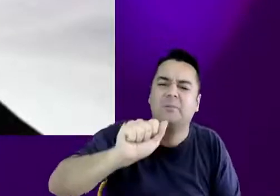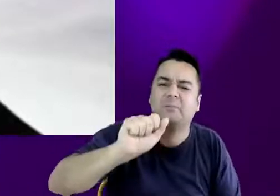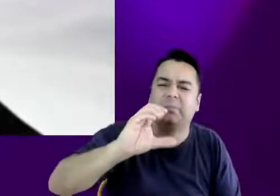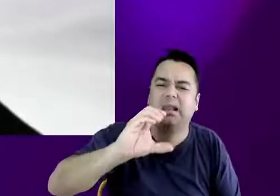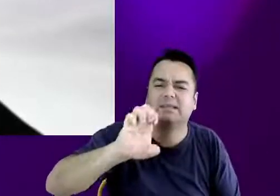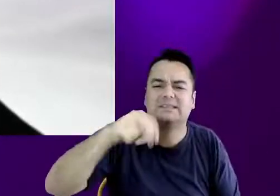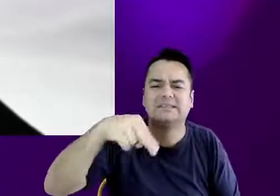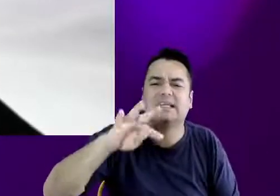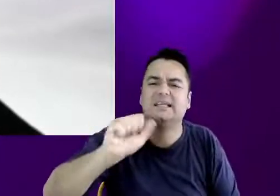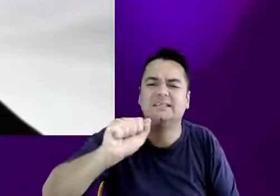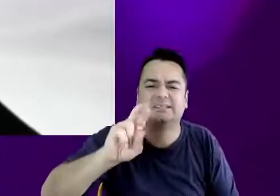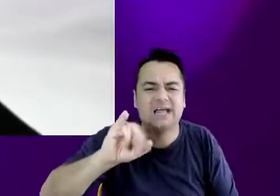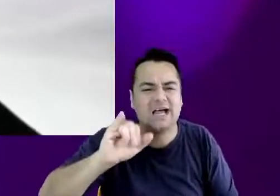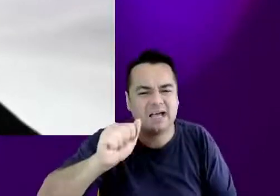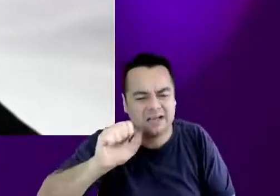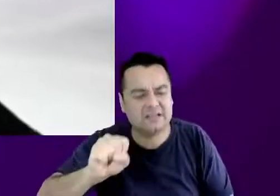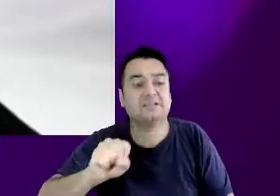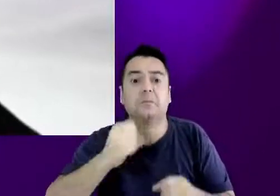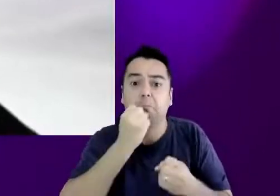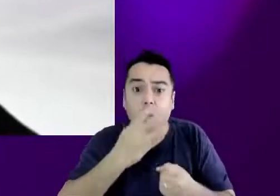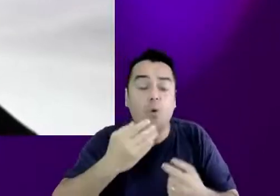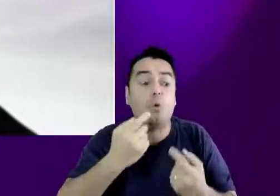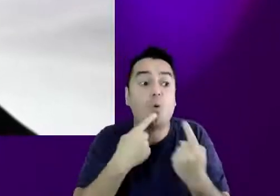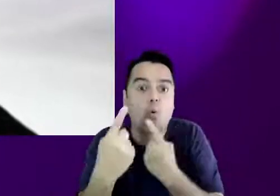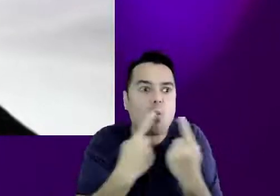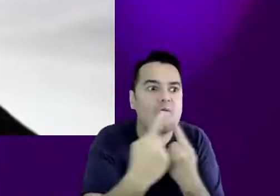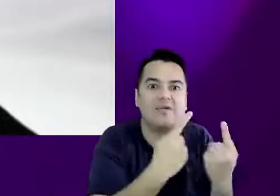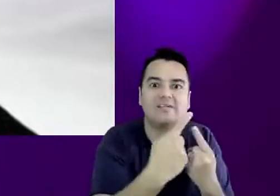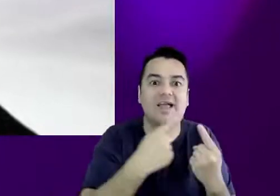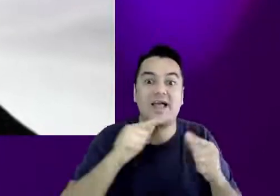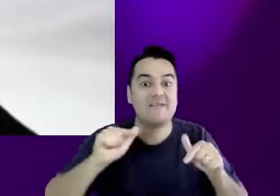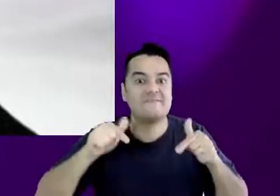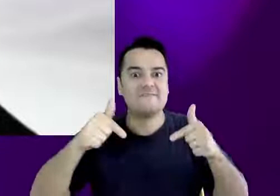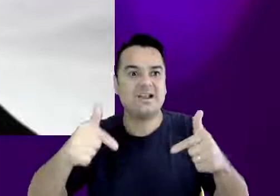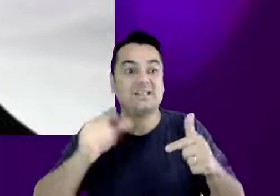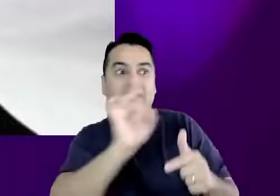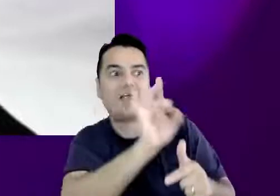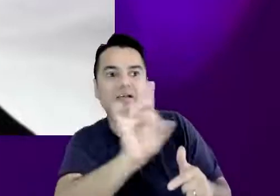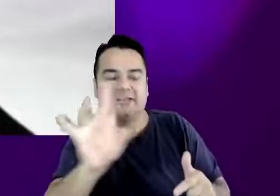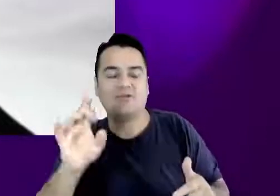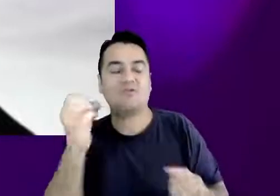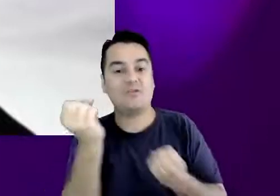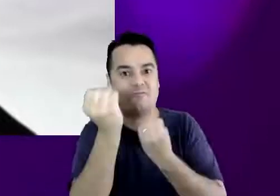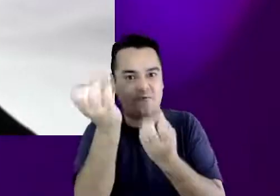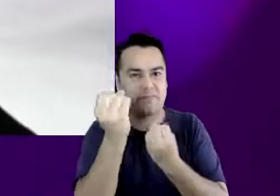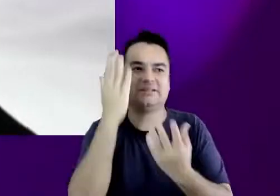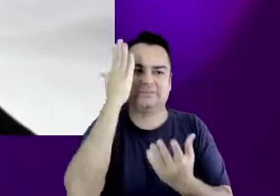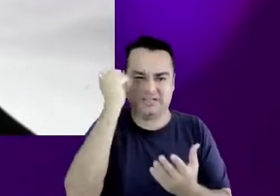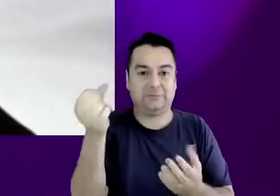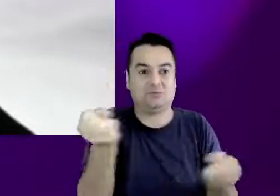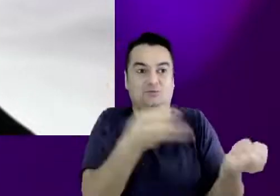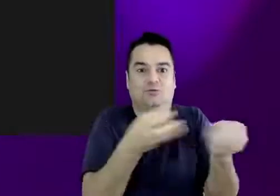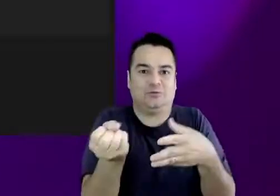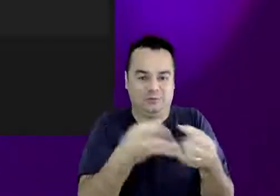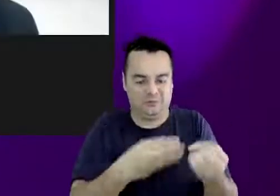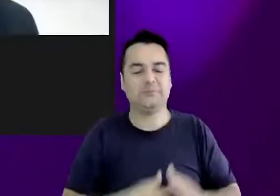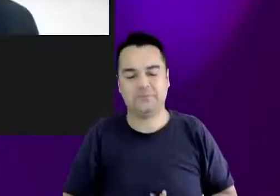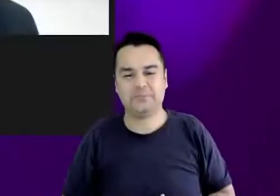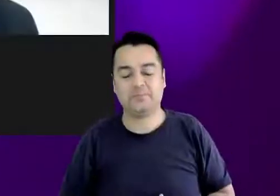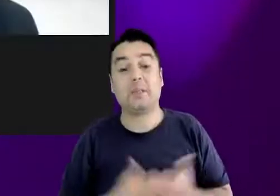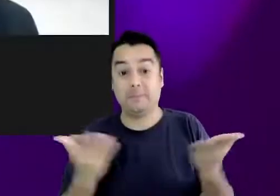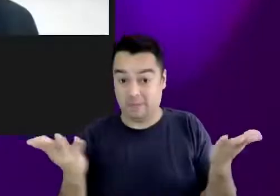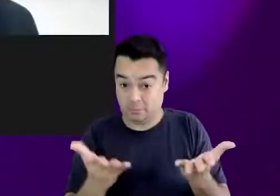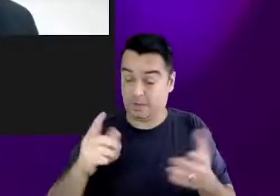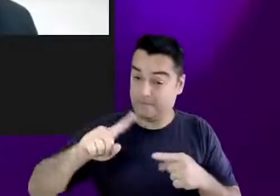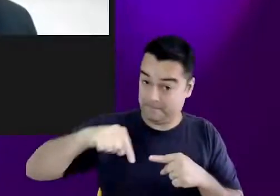e como é bom discutir com as pessoas que estão à frente dessas informações também, né? Então, como próximo palestrante, nós temos aqui a honra